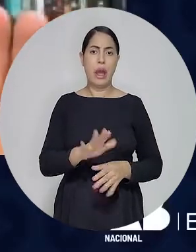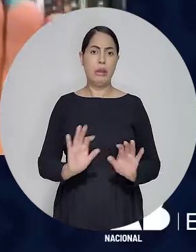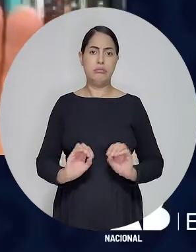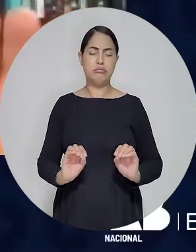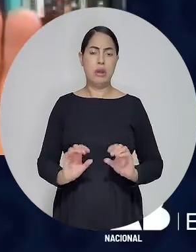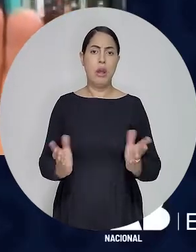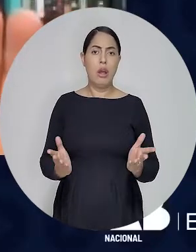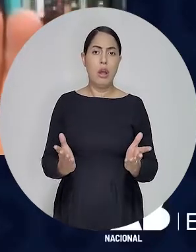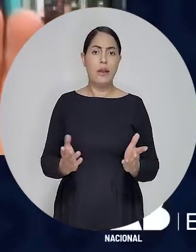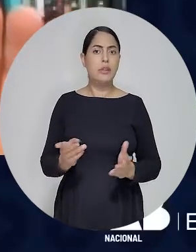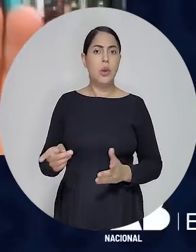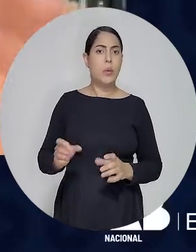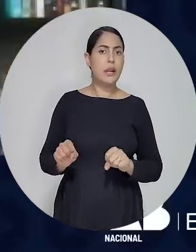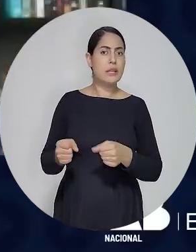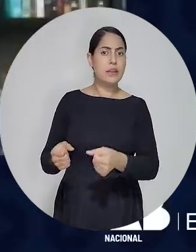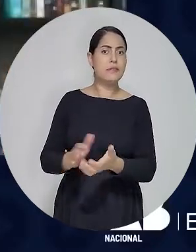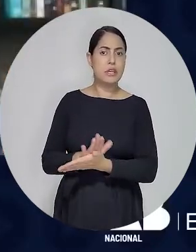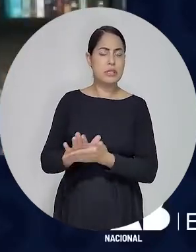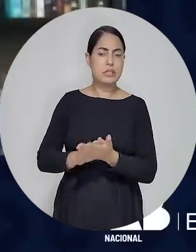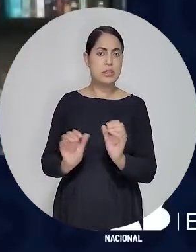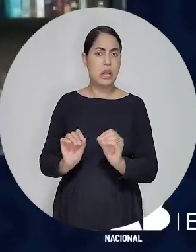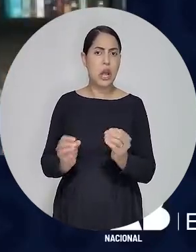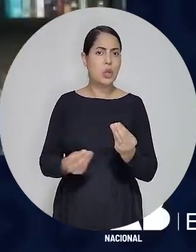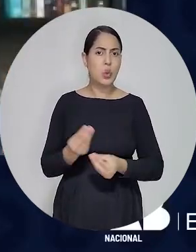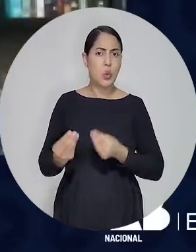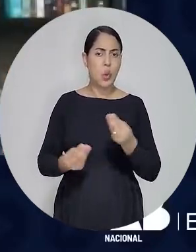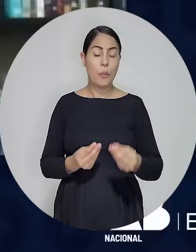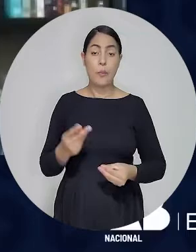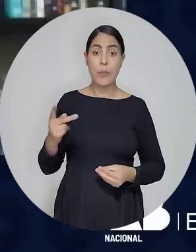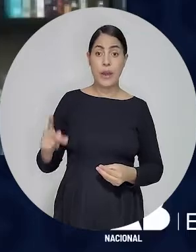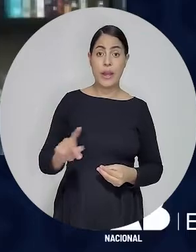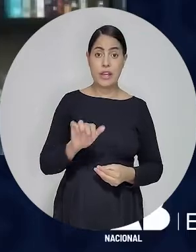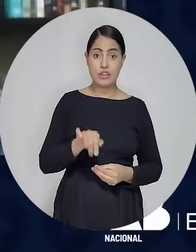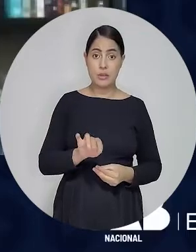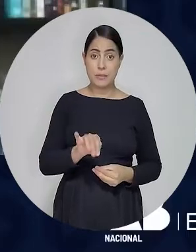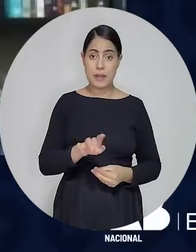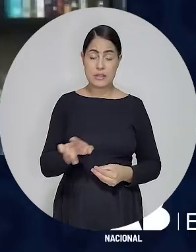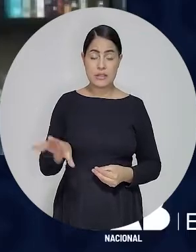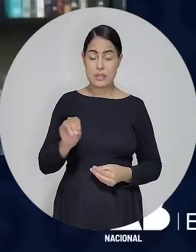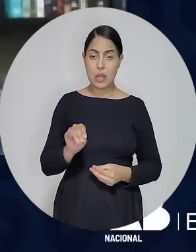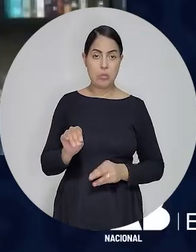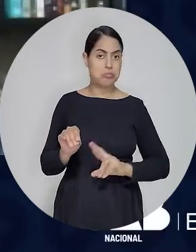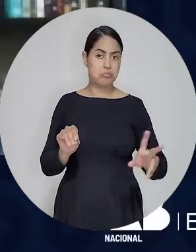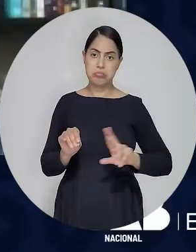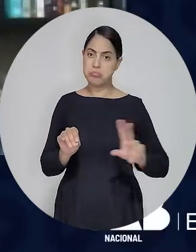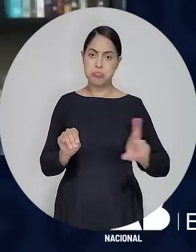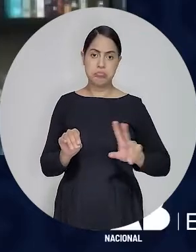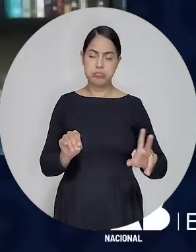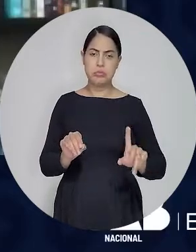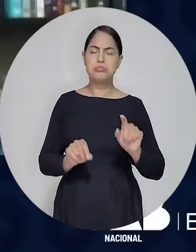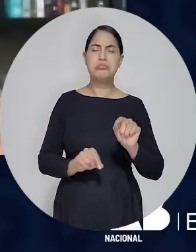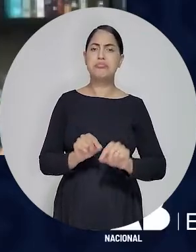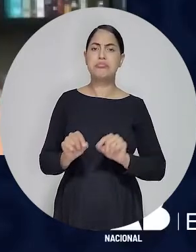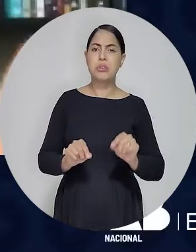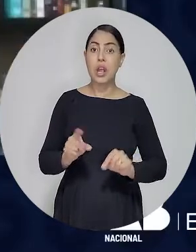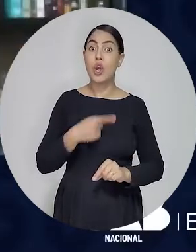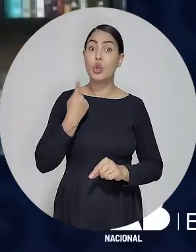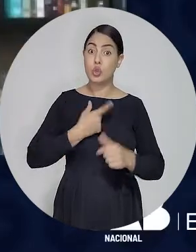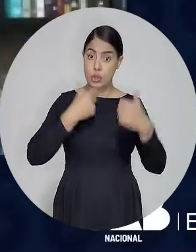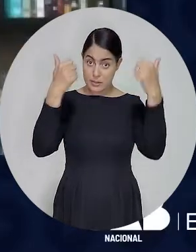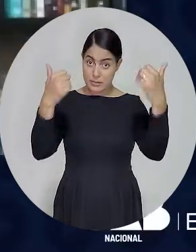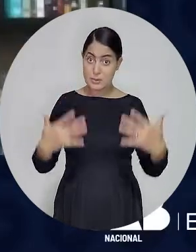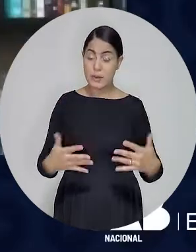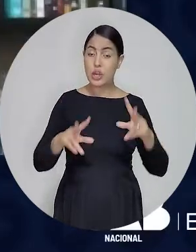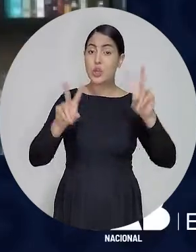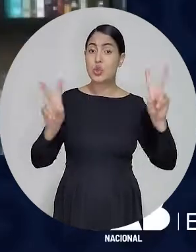advogado para se defender. Esse réu, ele não será intimado dos atos processuais. E nós estamos aqui justamente